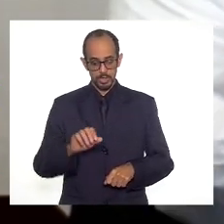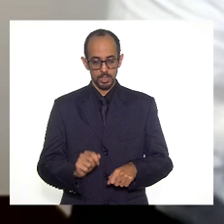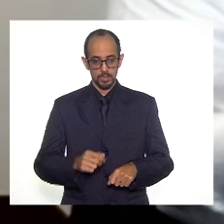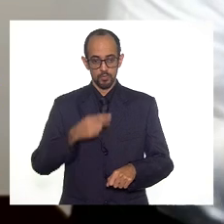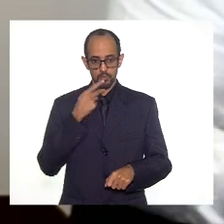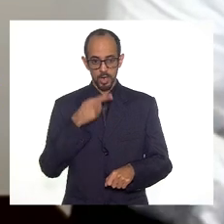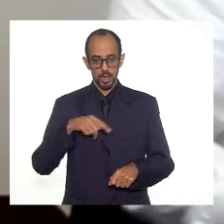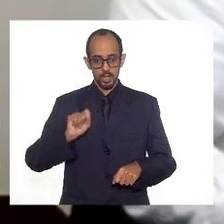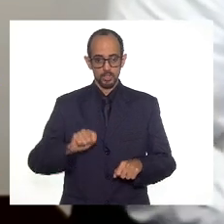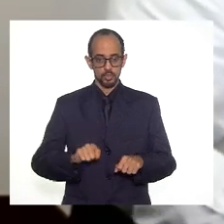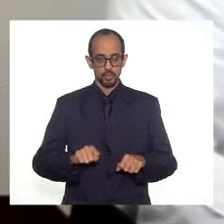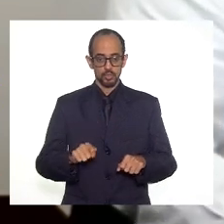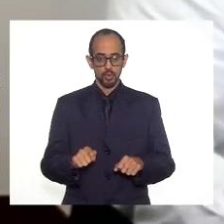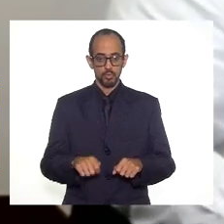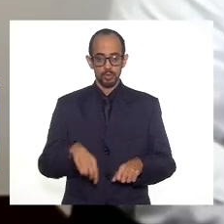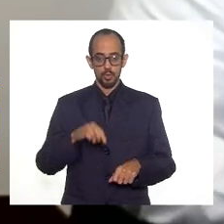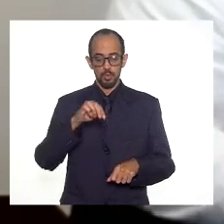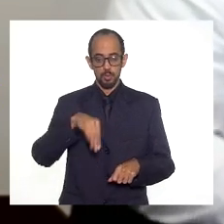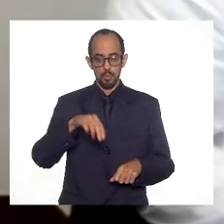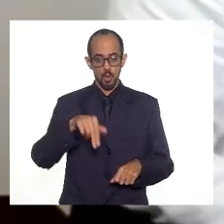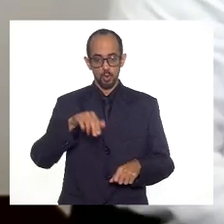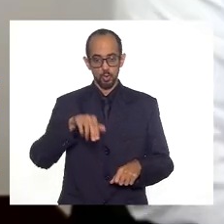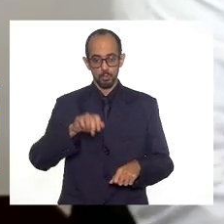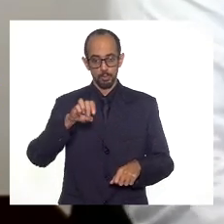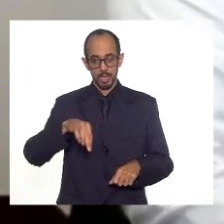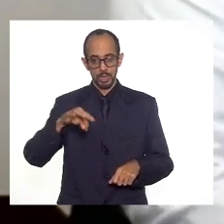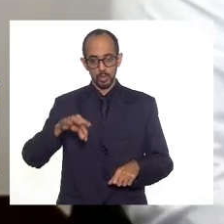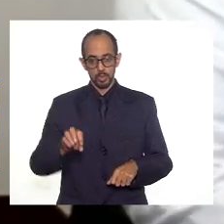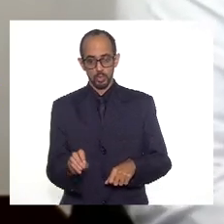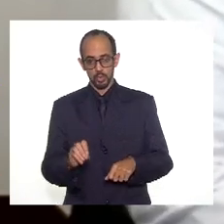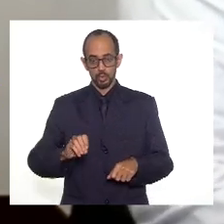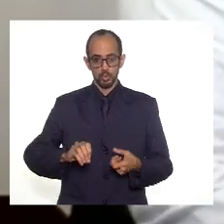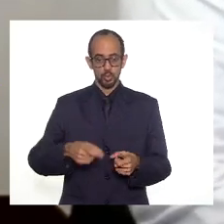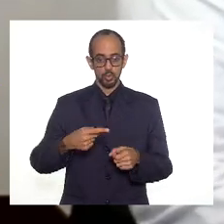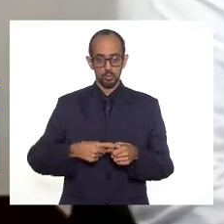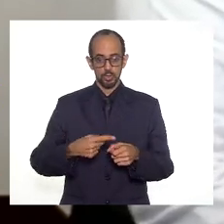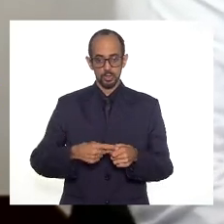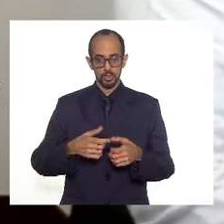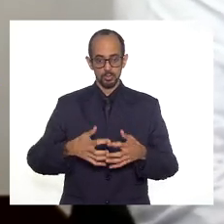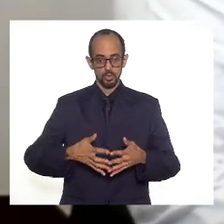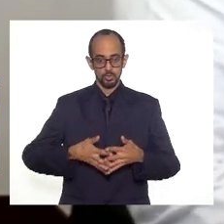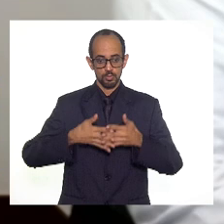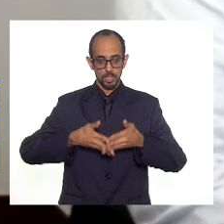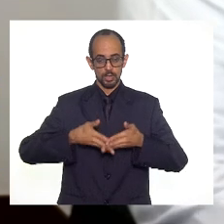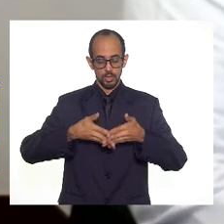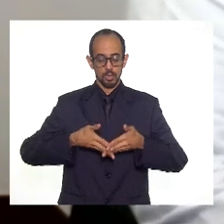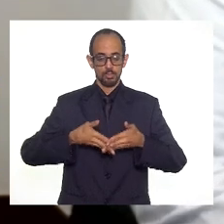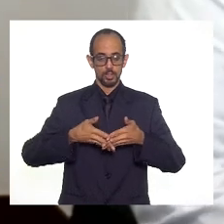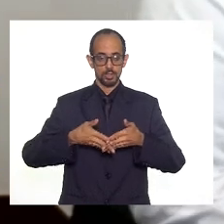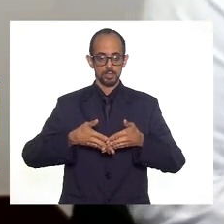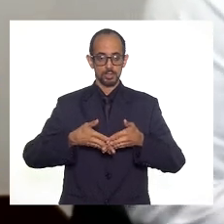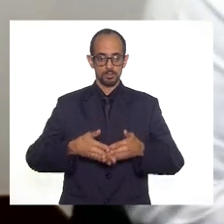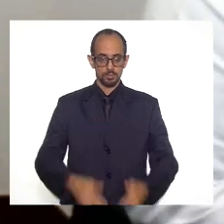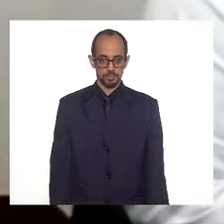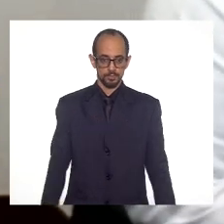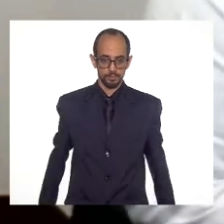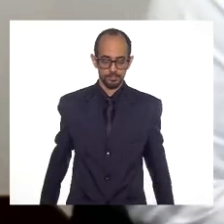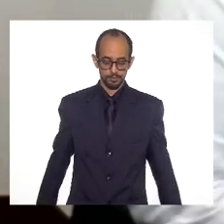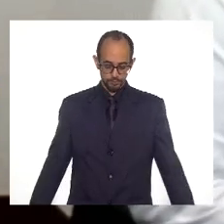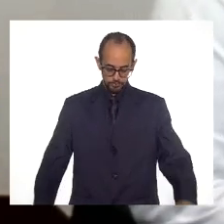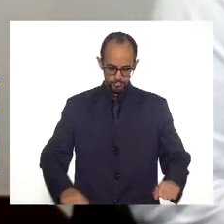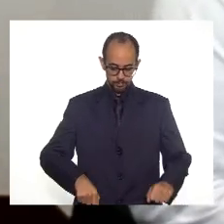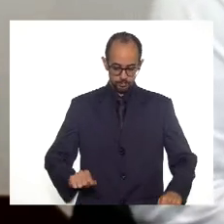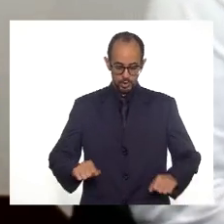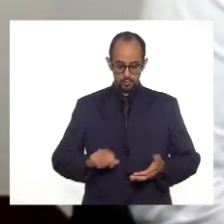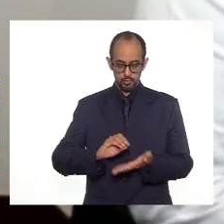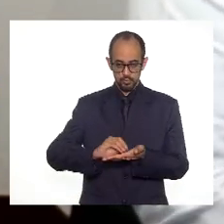do Monumento Natural Estadual da Serra da Maria Cumprida, no município de Petrópolis, da Outras Providências. Pendendo de pareceres das